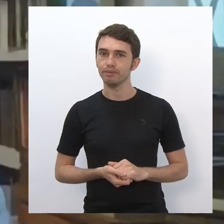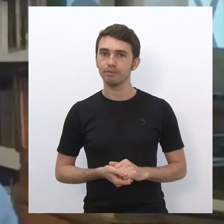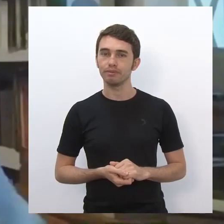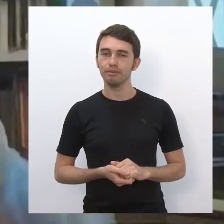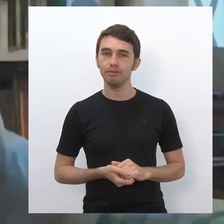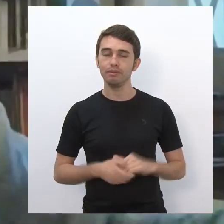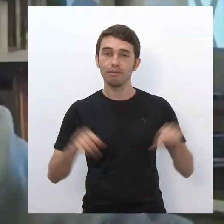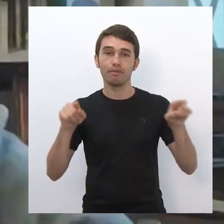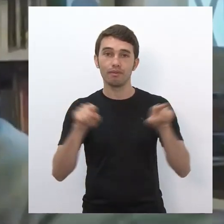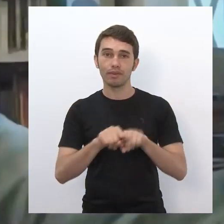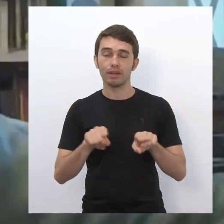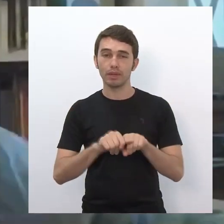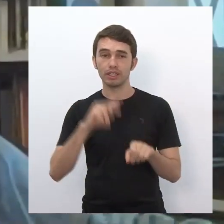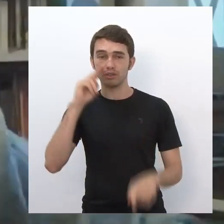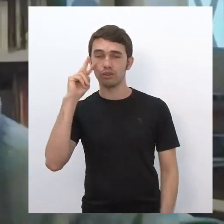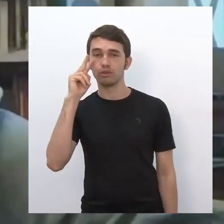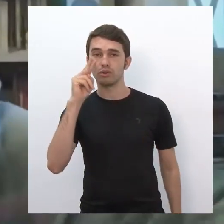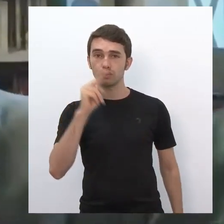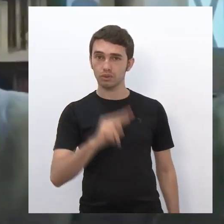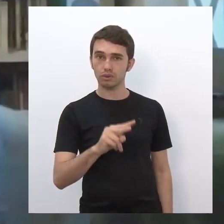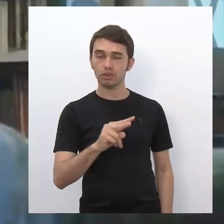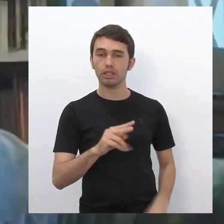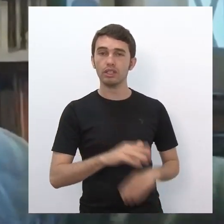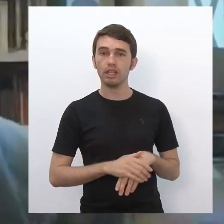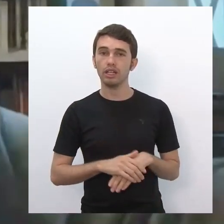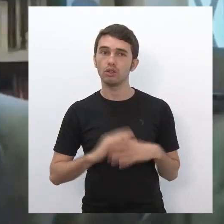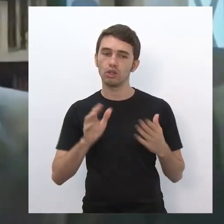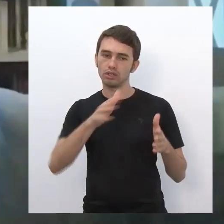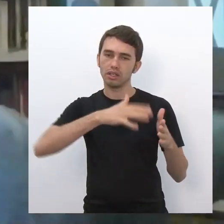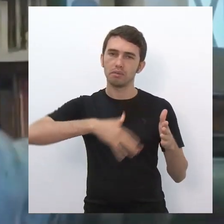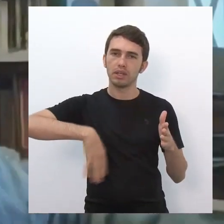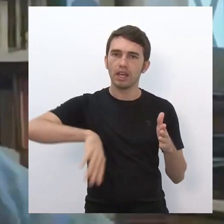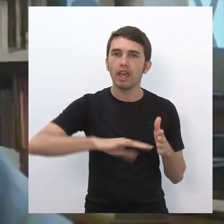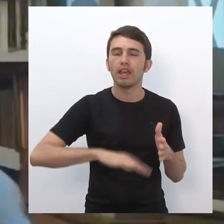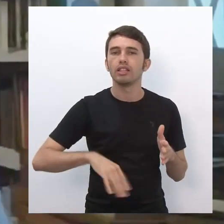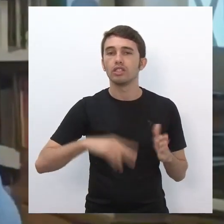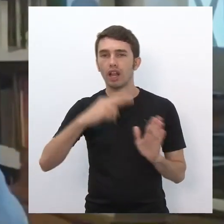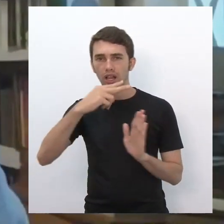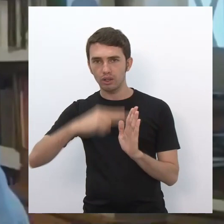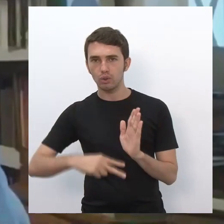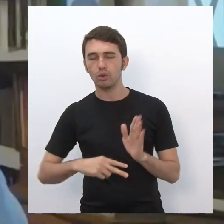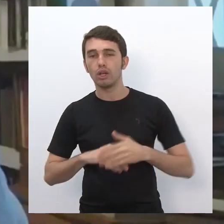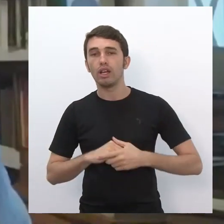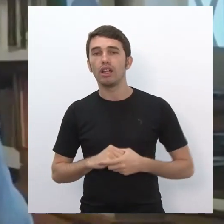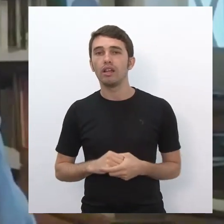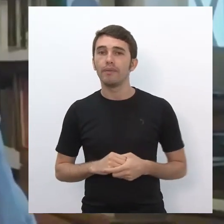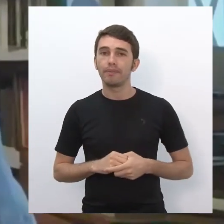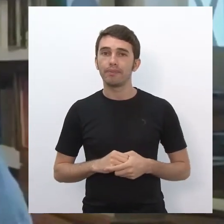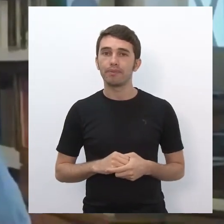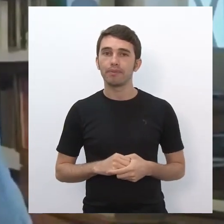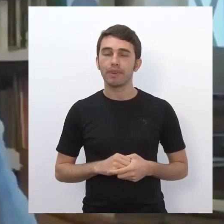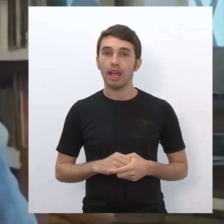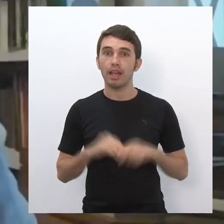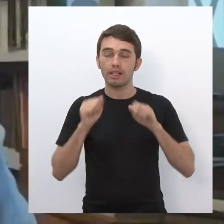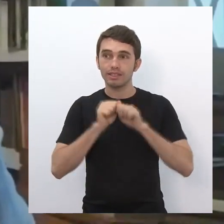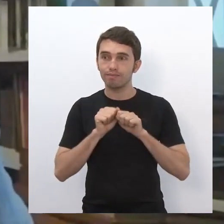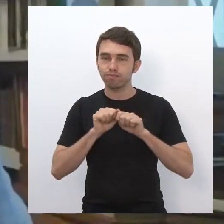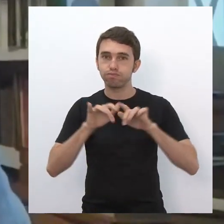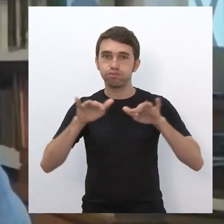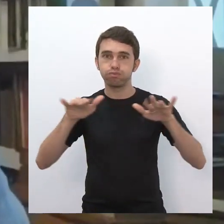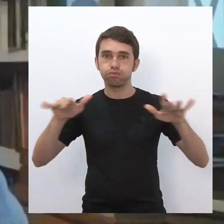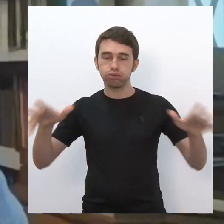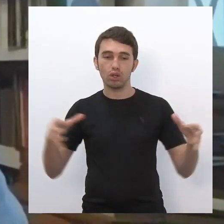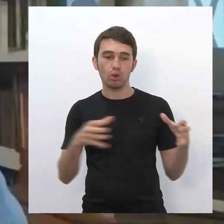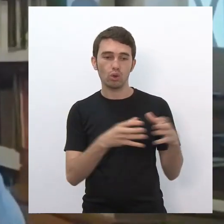E fomos olhar, quer dizer, no nosso ambiente, né, no ambiente da leitura e tal, quer dizer, se proliferaram clubes